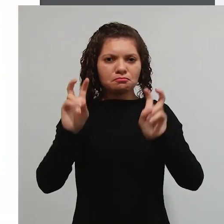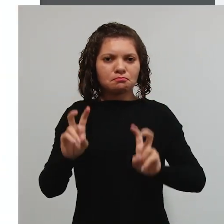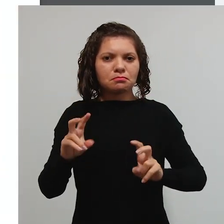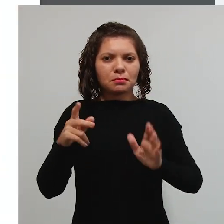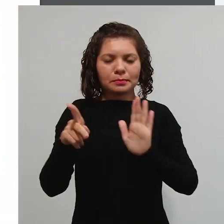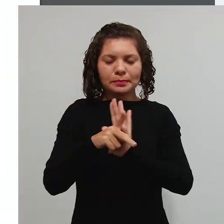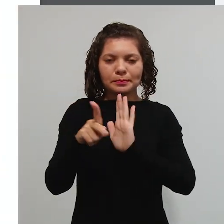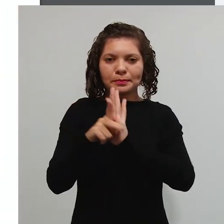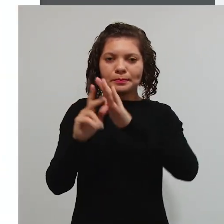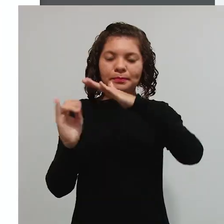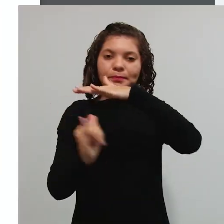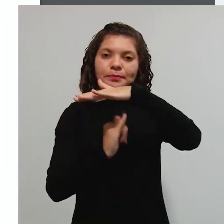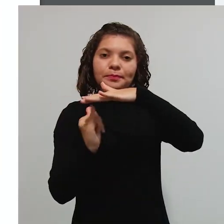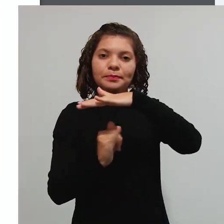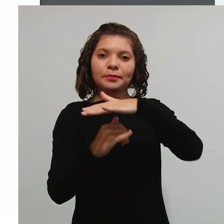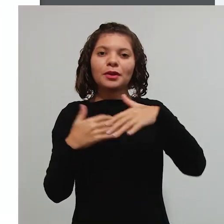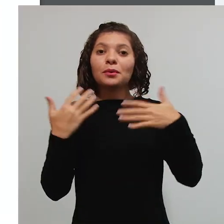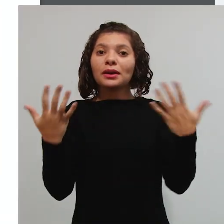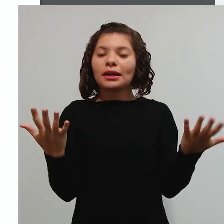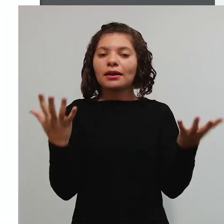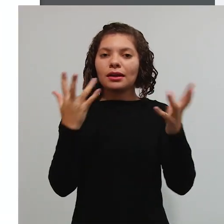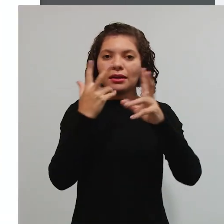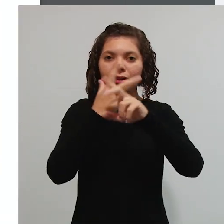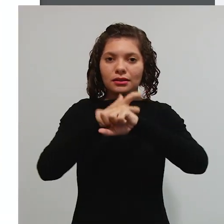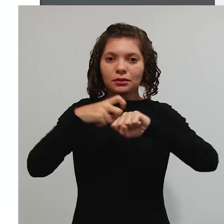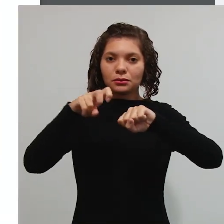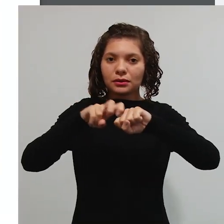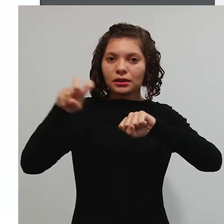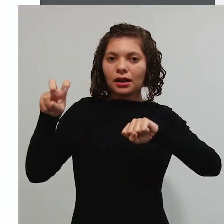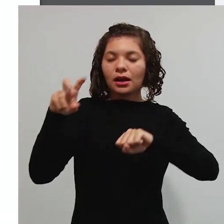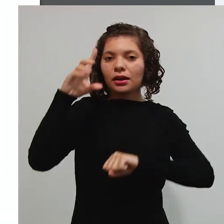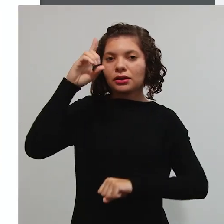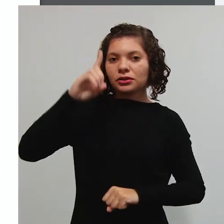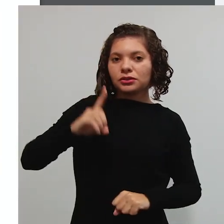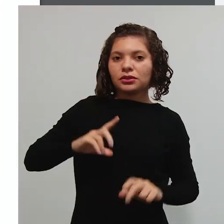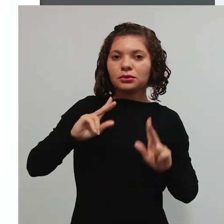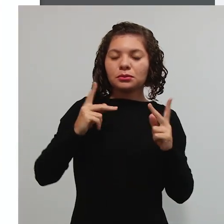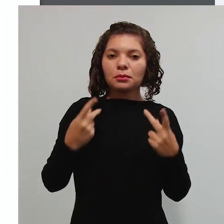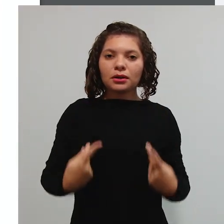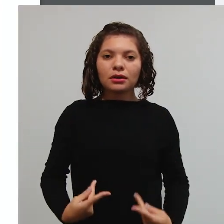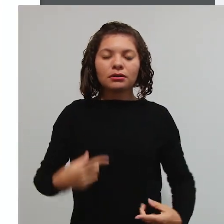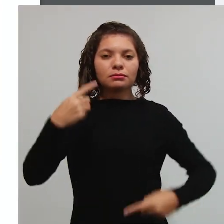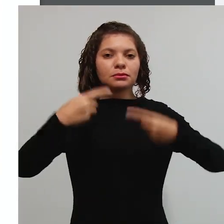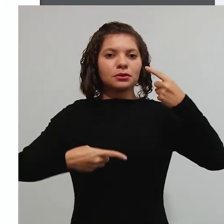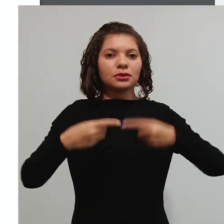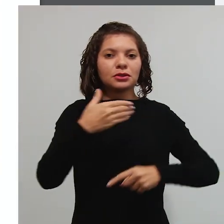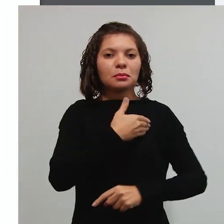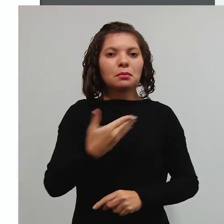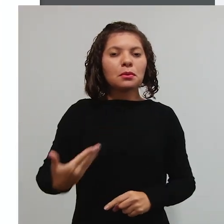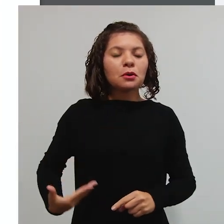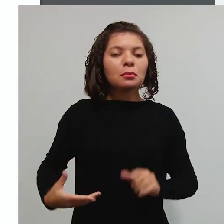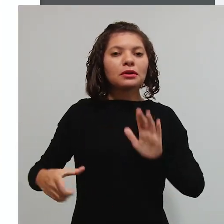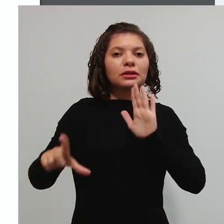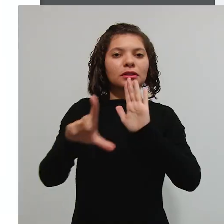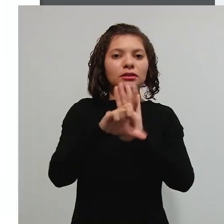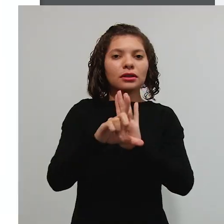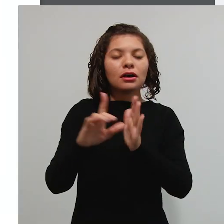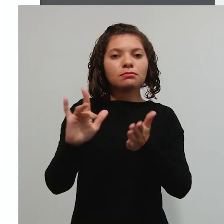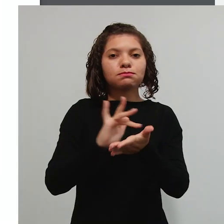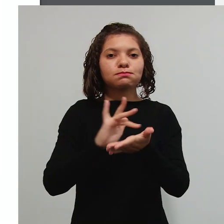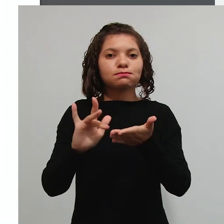instituição. Quais são os temas? Interculturalidade, direitos humanos, políticas públicas, legislação educacional, cultura digital,